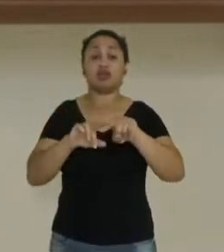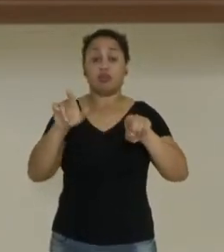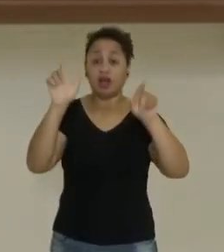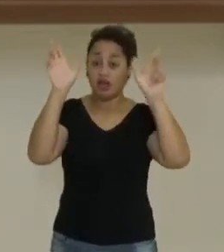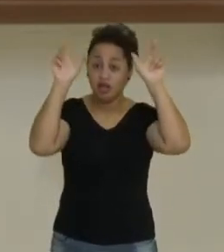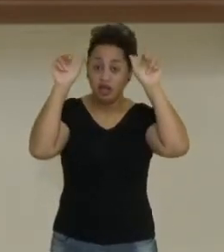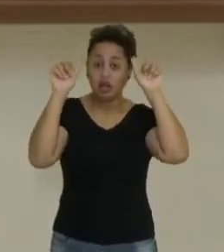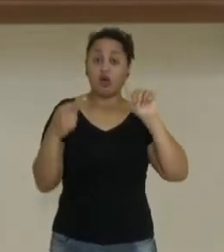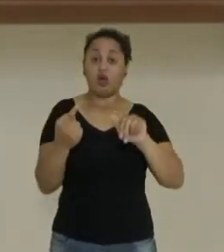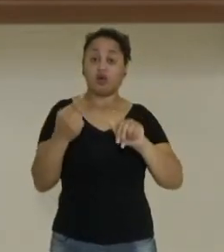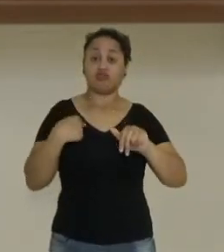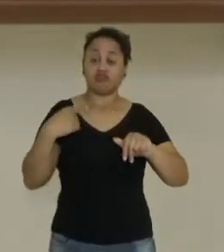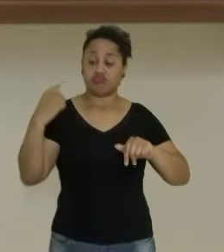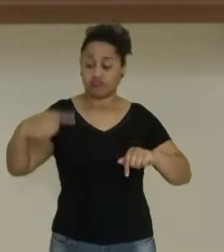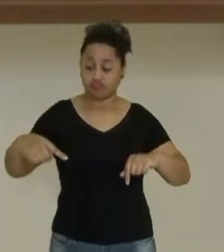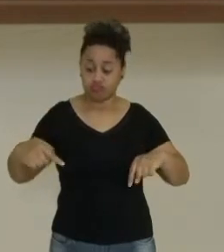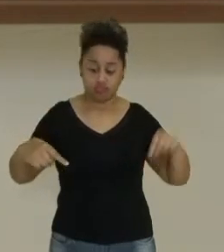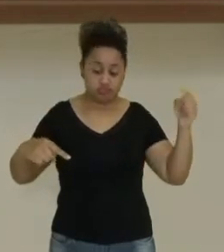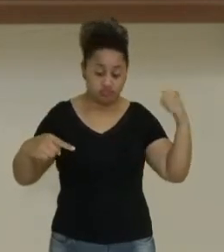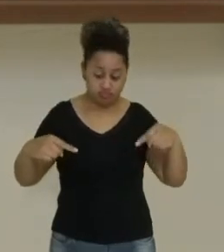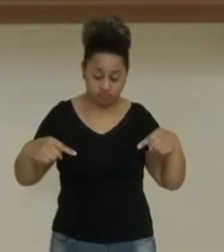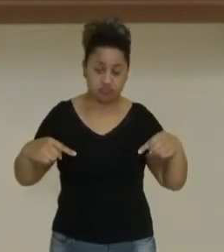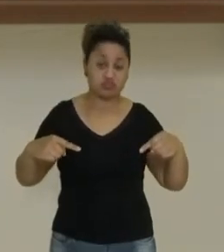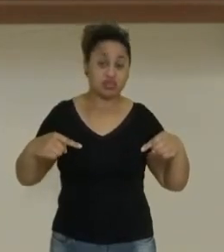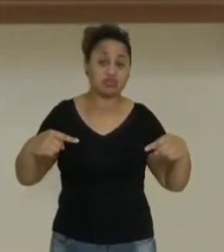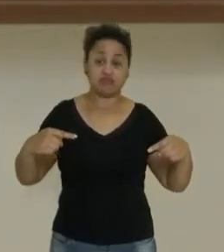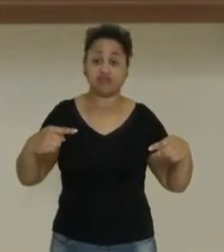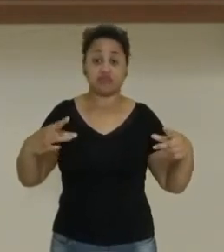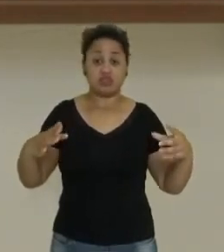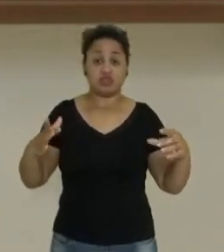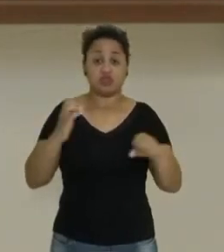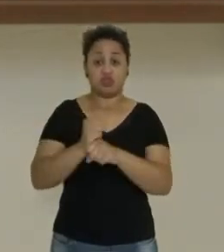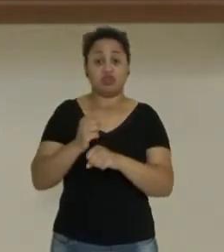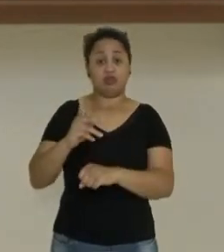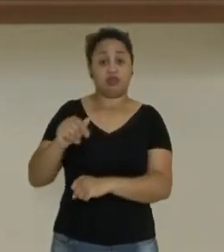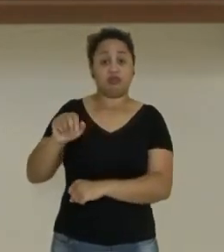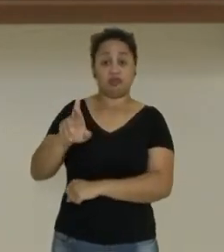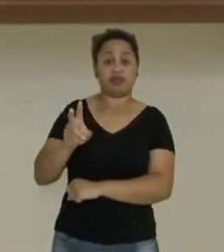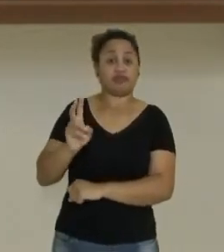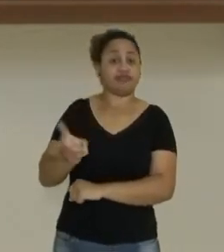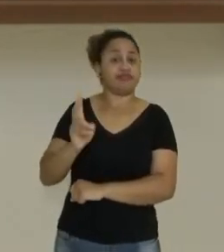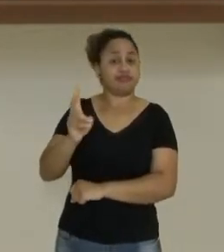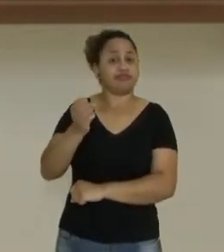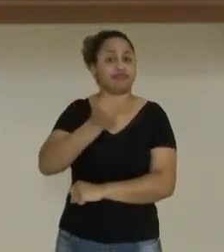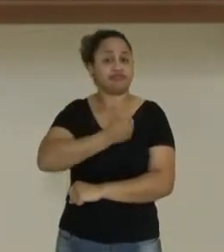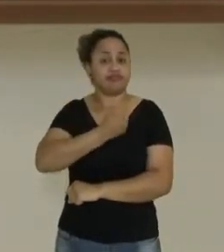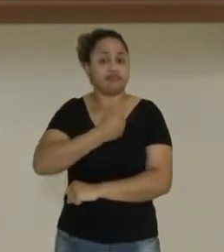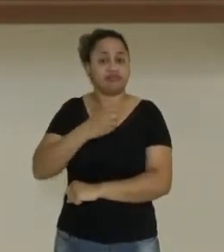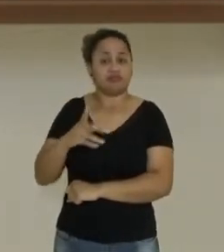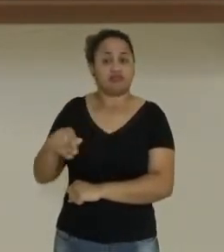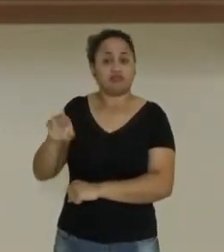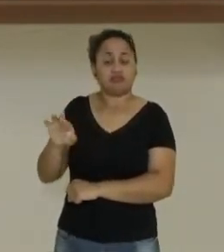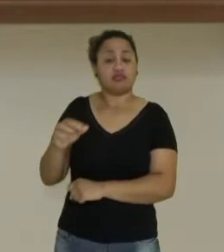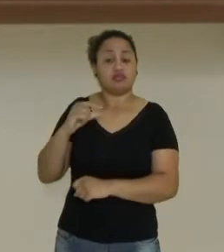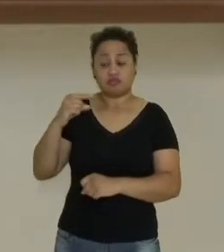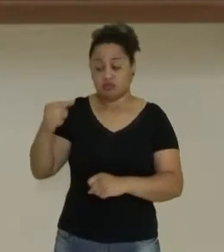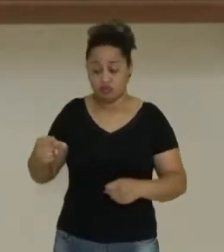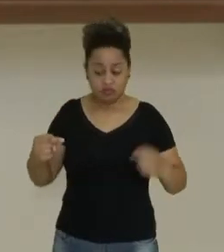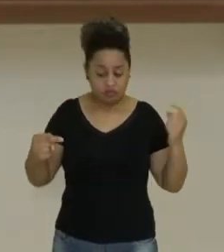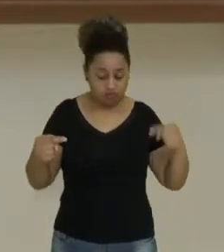um dedo, né? Ele representa sempre o par, então vai ser sempre par, né? Porque ele só tem um dedo.